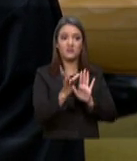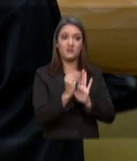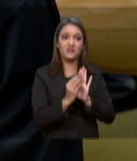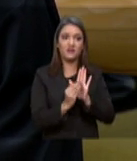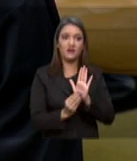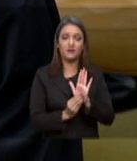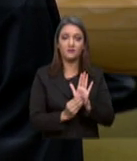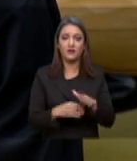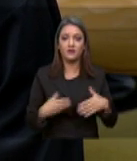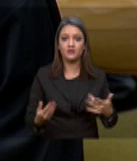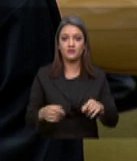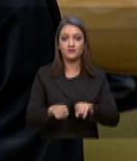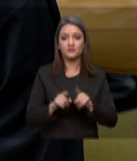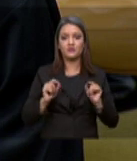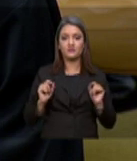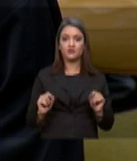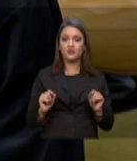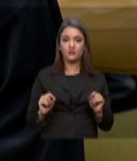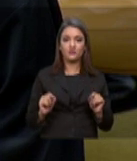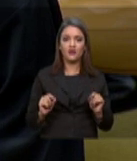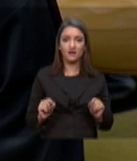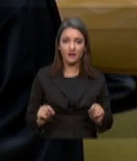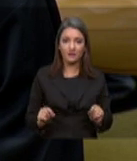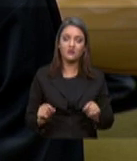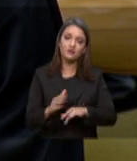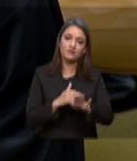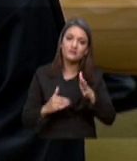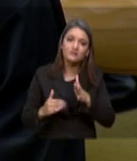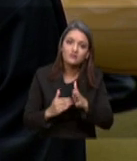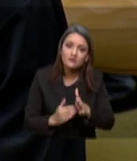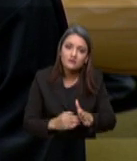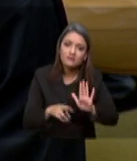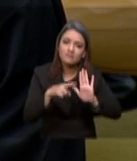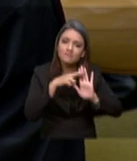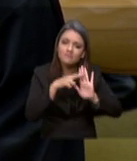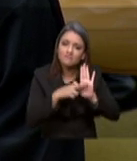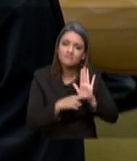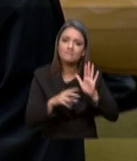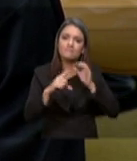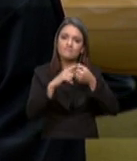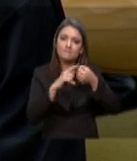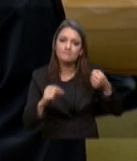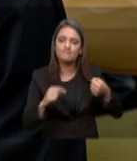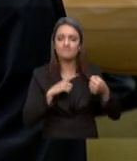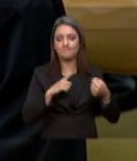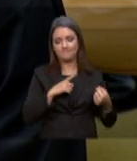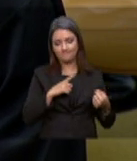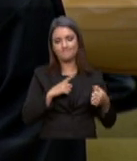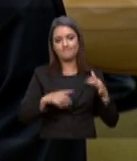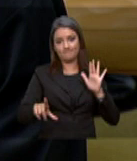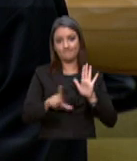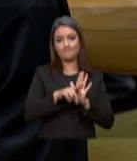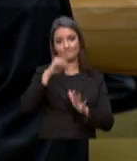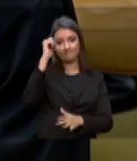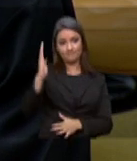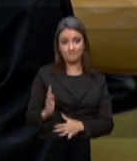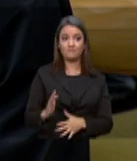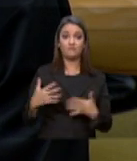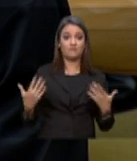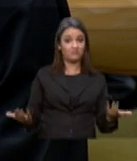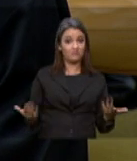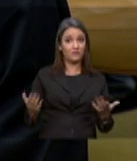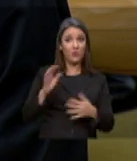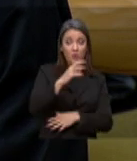critério interpretativo de todas as normas do ordenamento jurídico brasileiro. O meio ambiente sadio